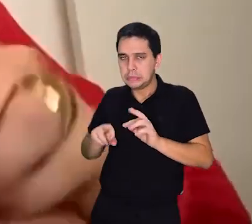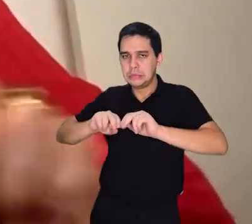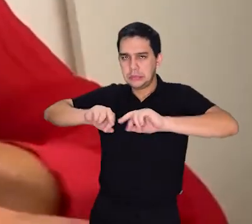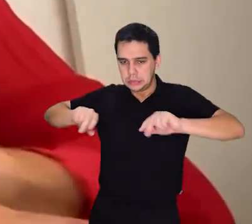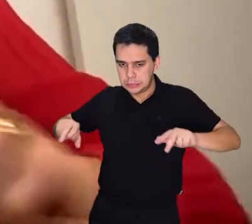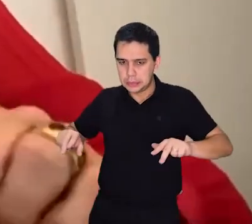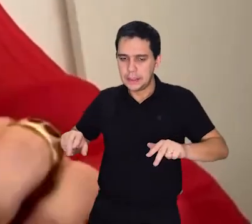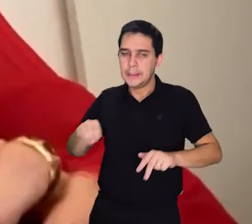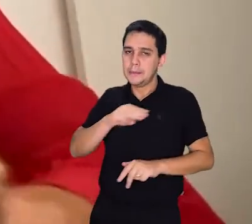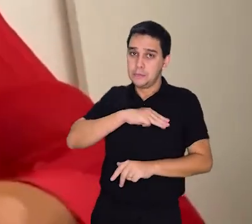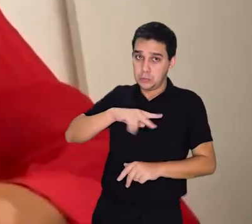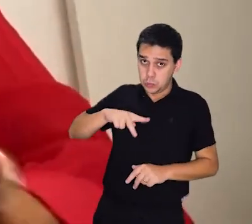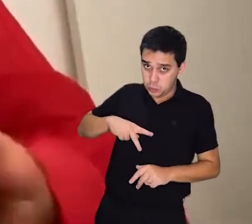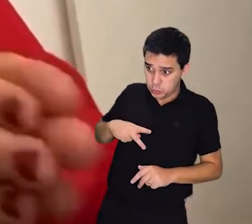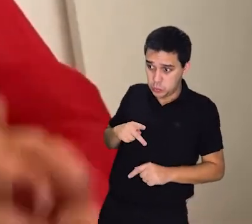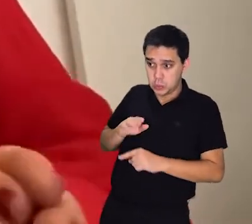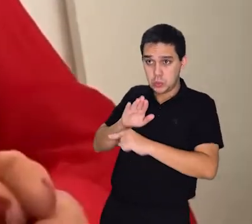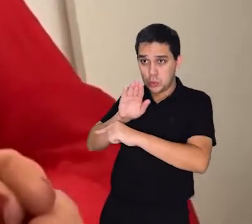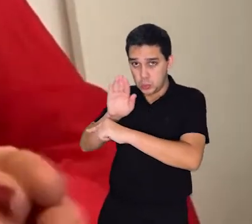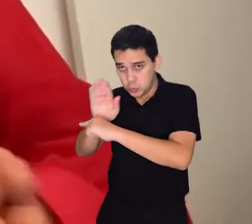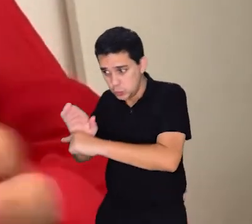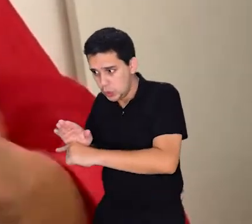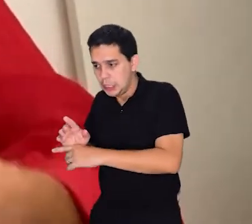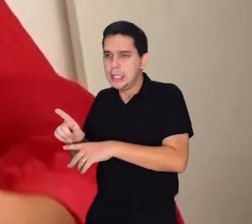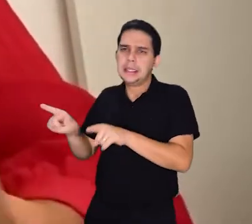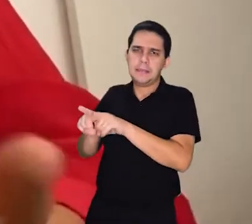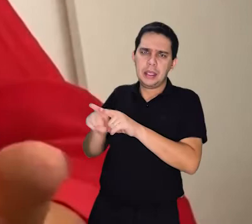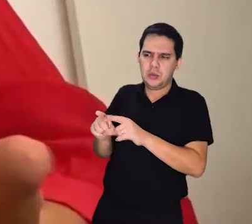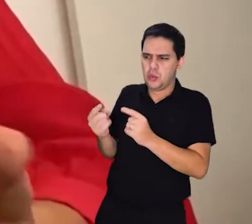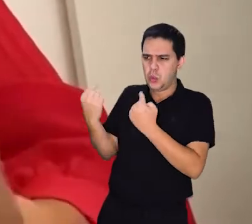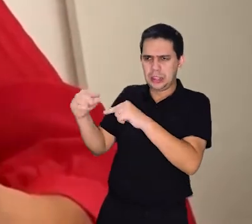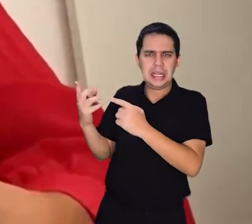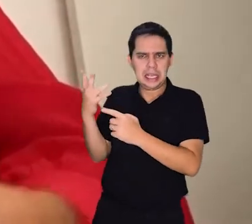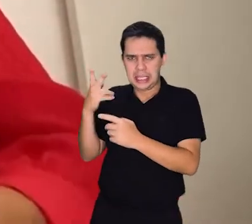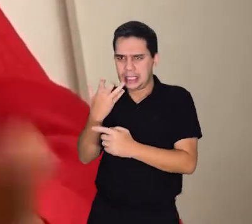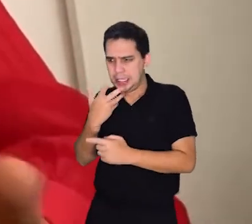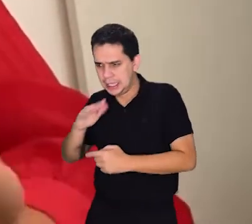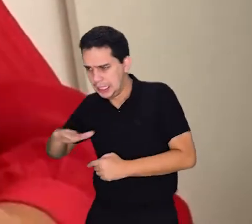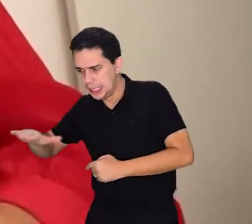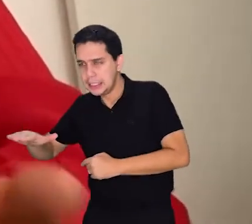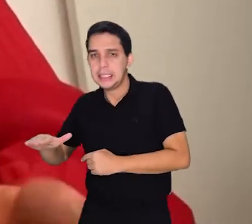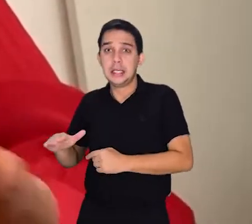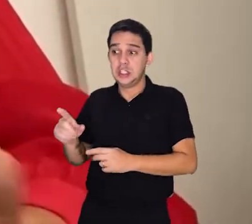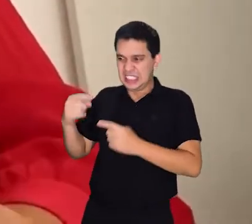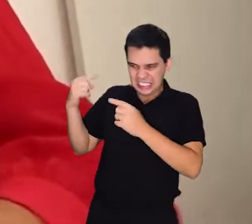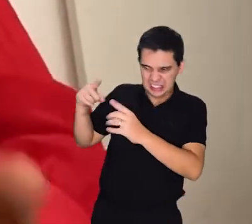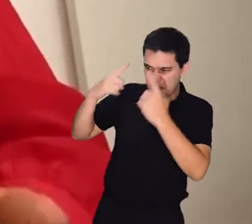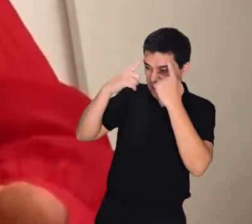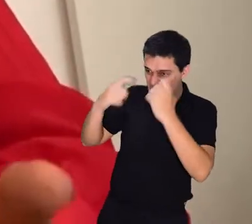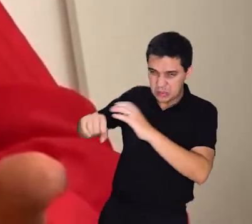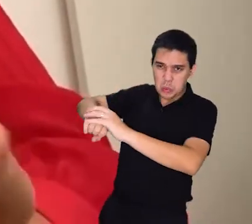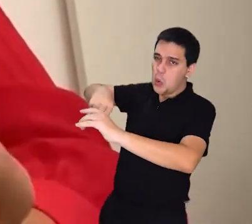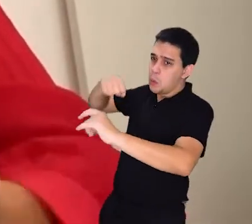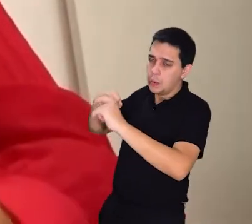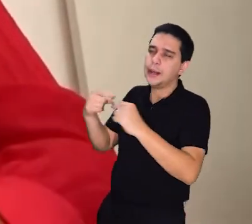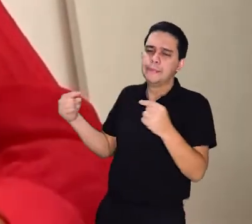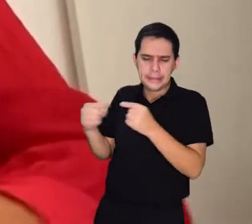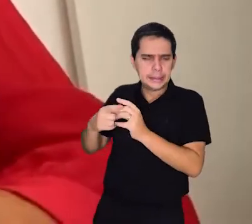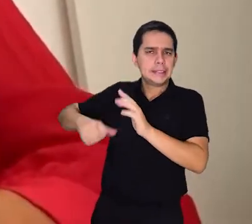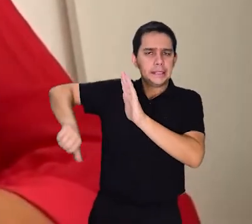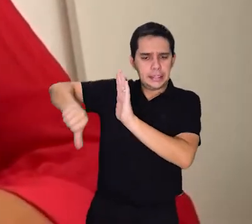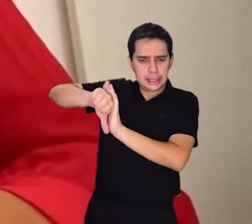a essa representação oferecida pelo Ministério Público na área da infância, também são crimes, né, configuram em tese